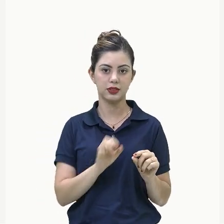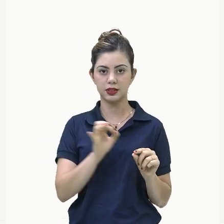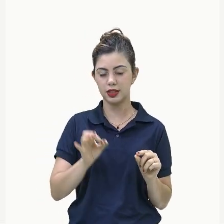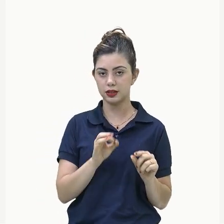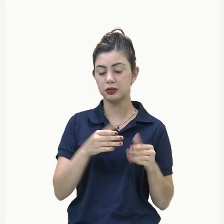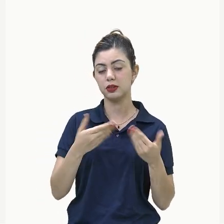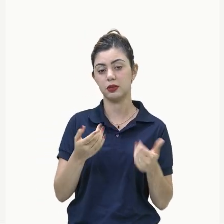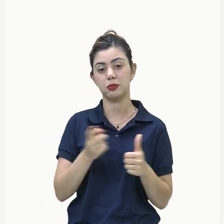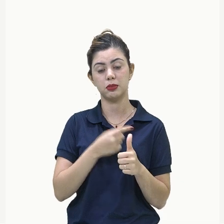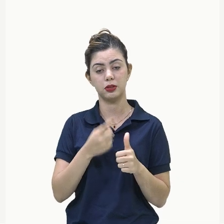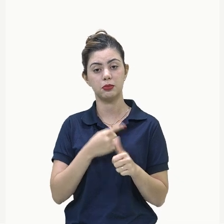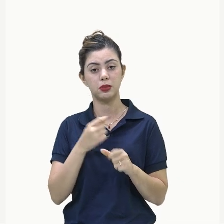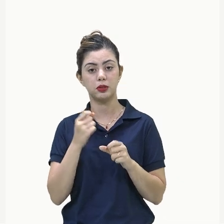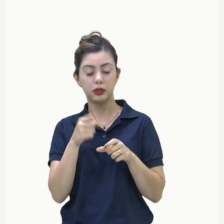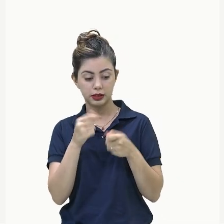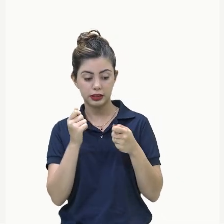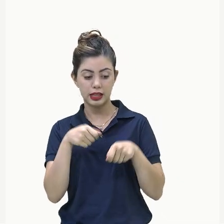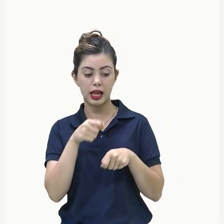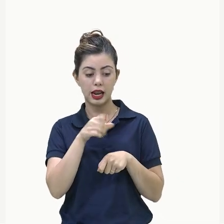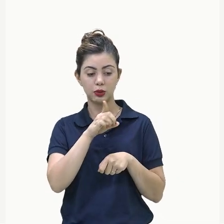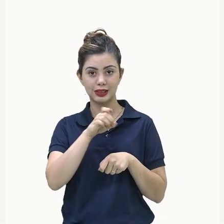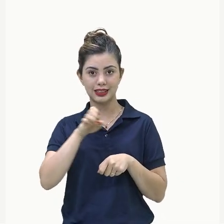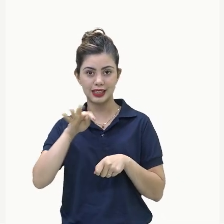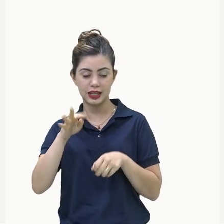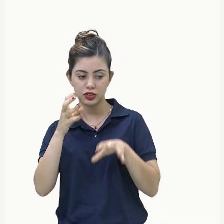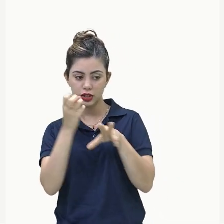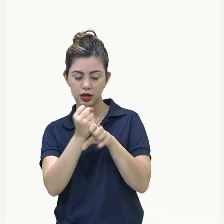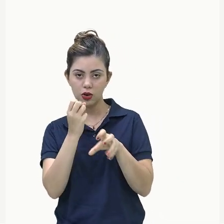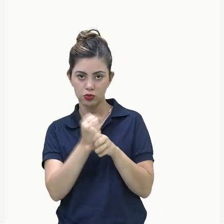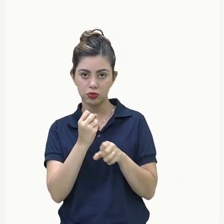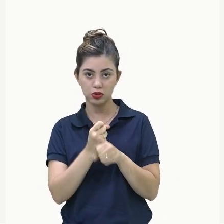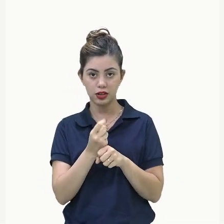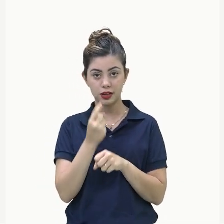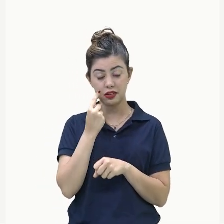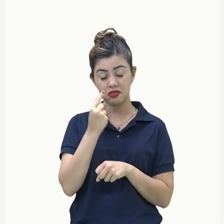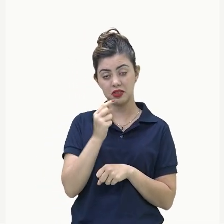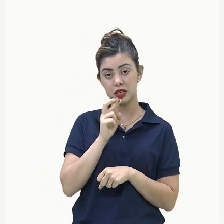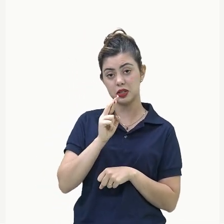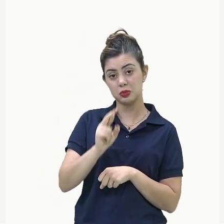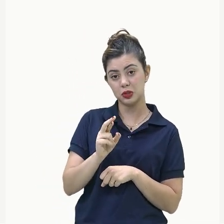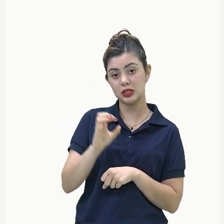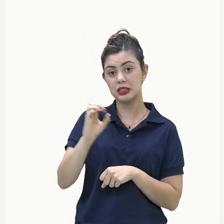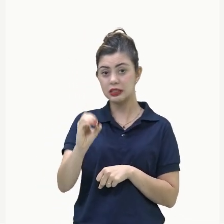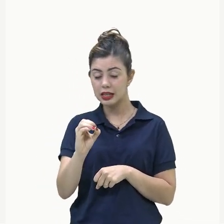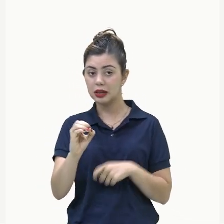seu resultado, tá bom? Vamos então montar aqui o nosso